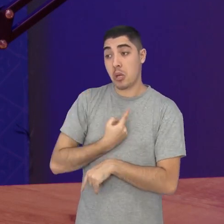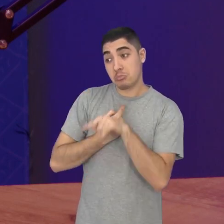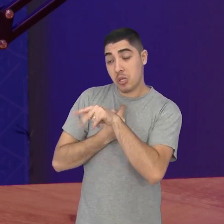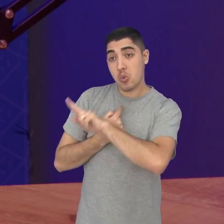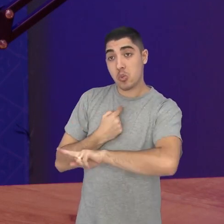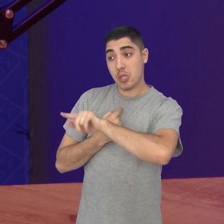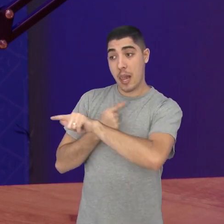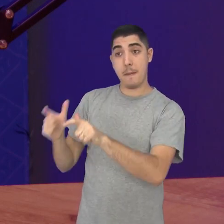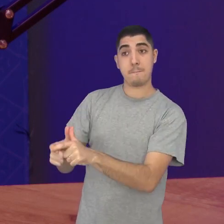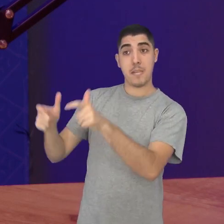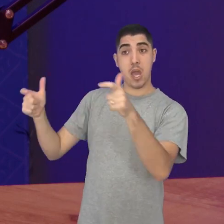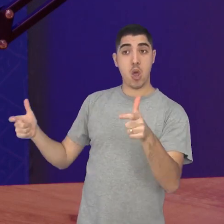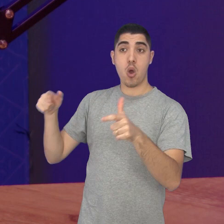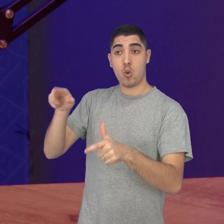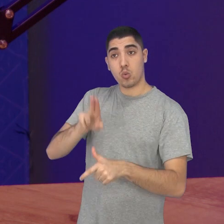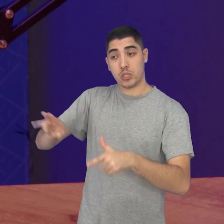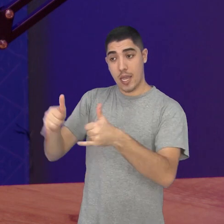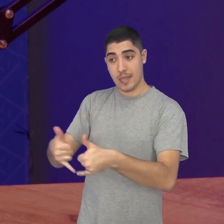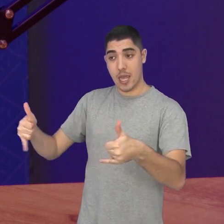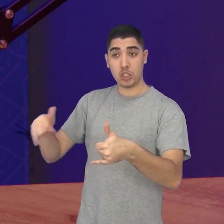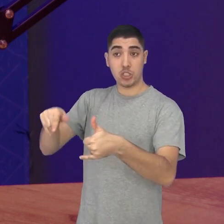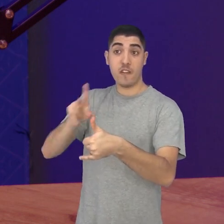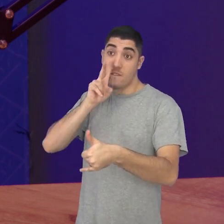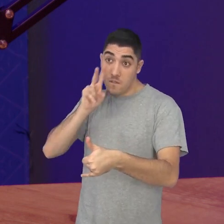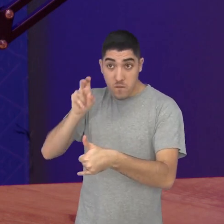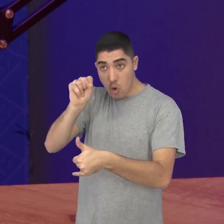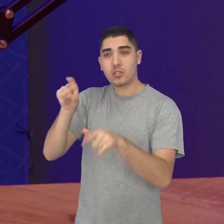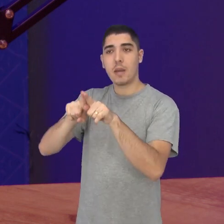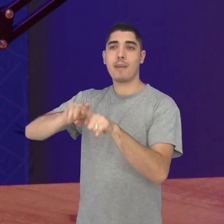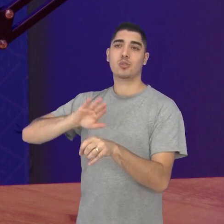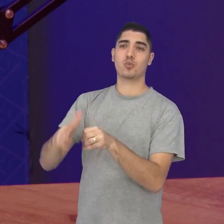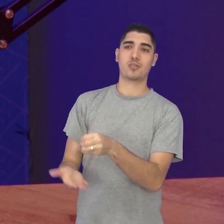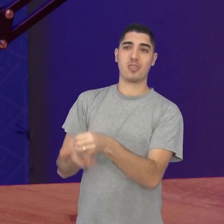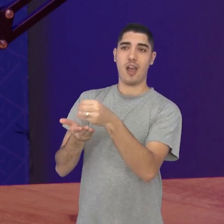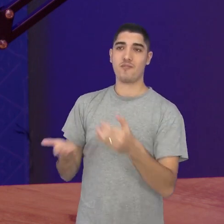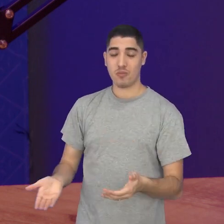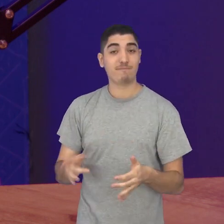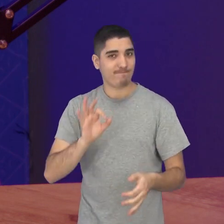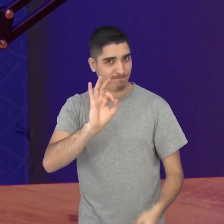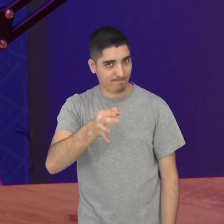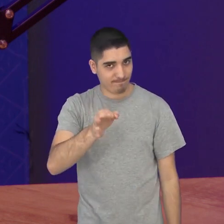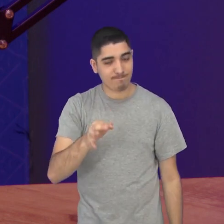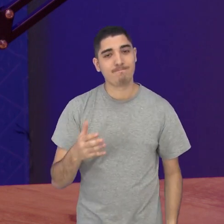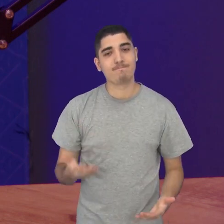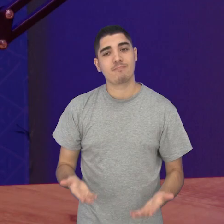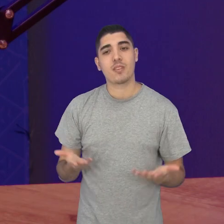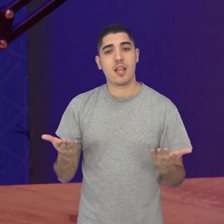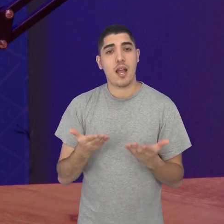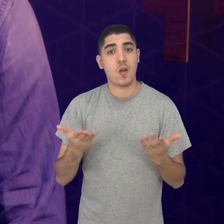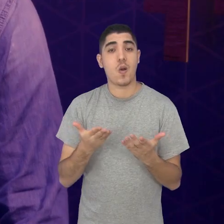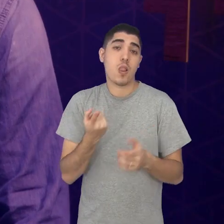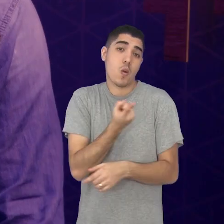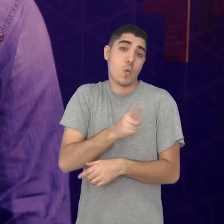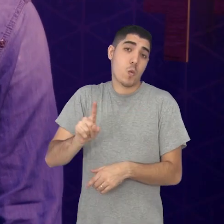não sei, talvez, né, ter mais energia, né, de forma mais potente e mais sustentável também, né? Exatamente. E a